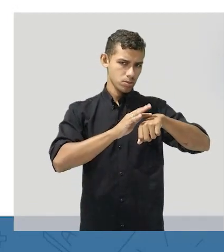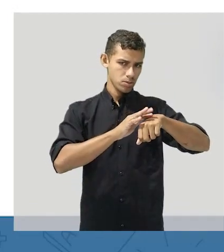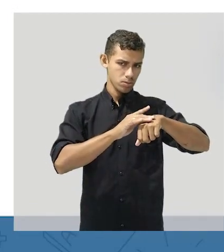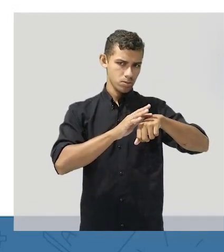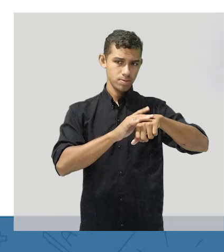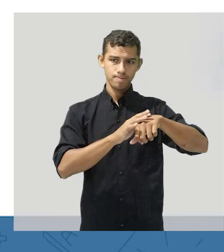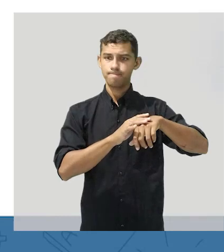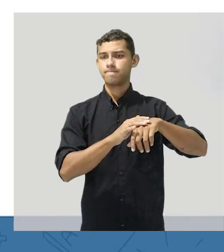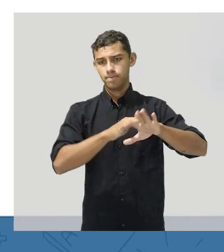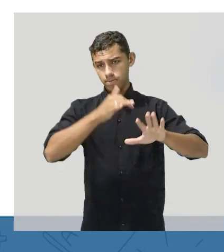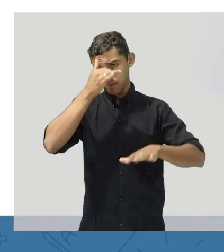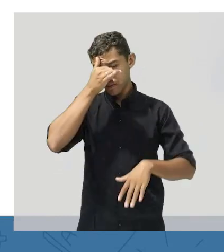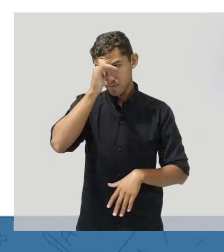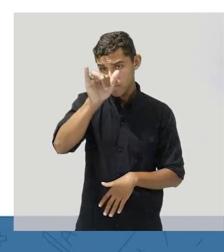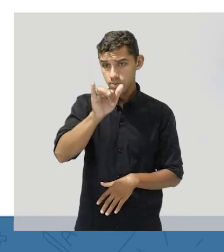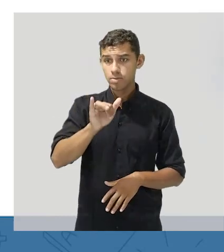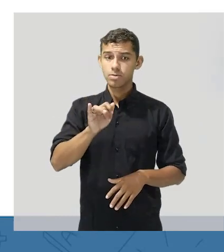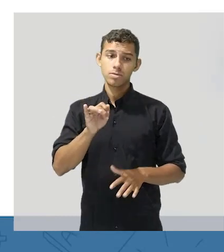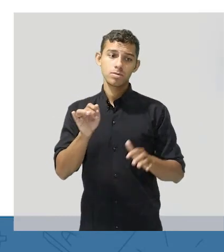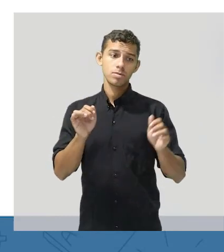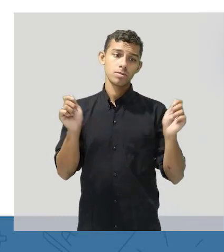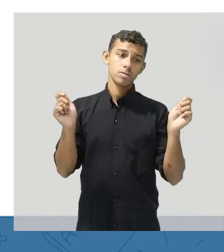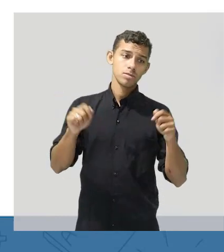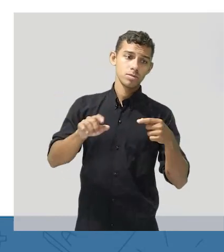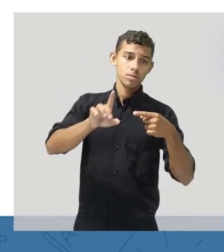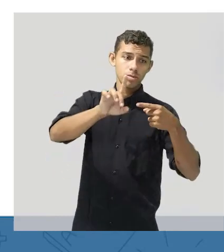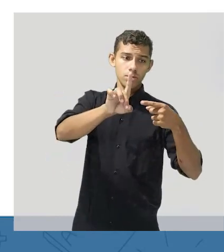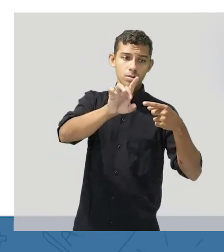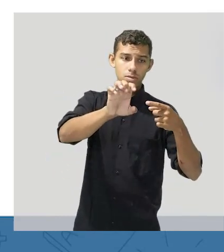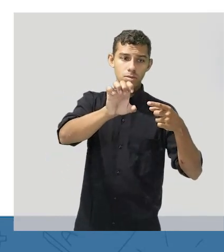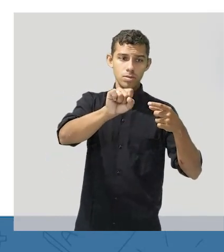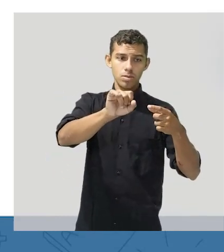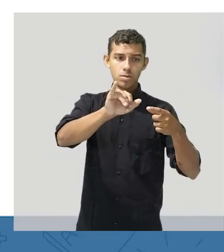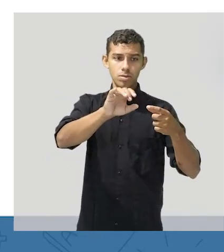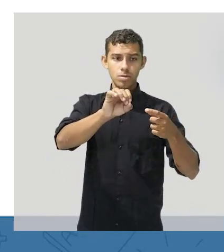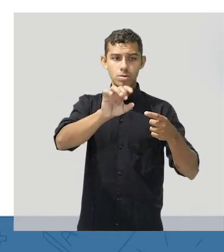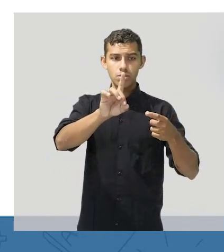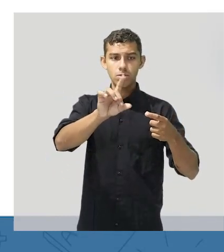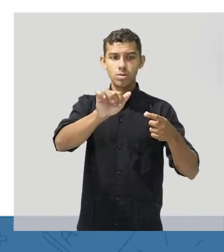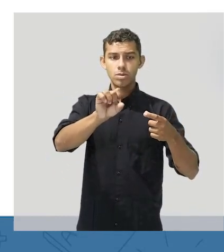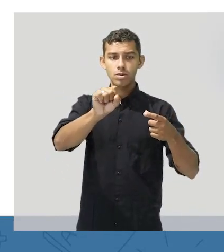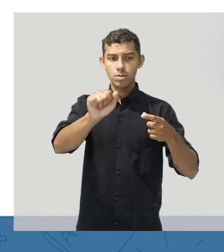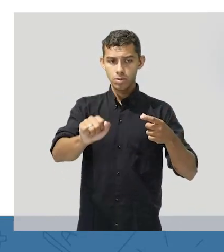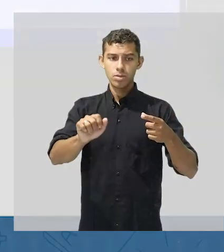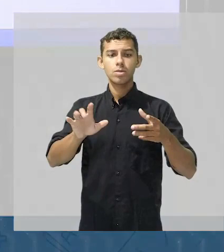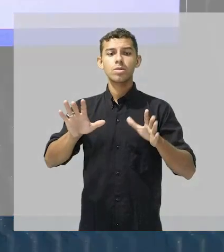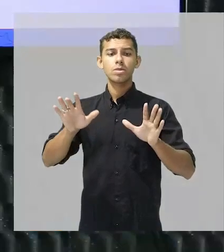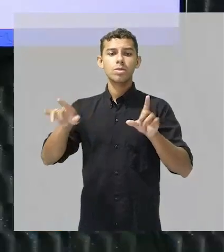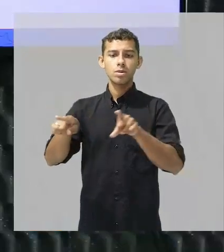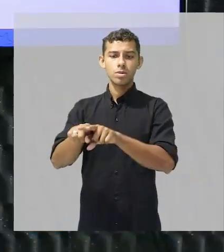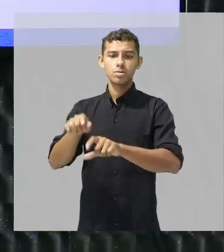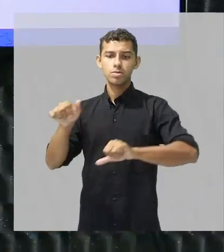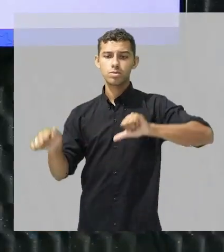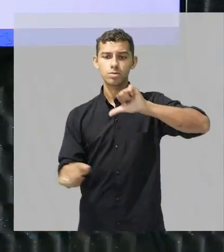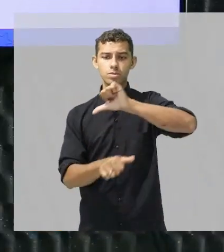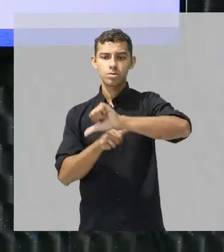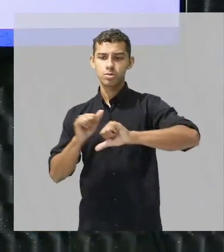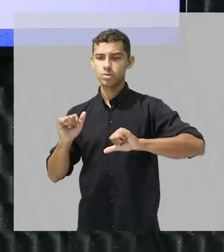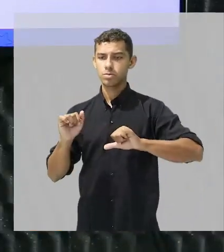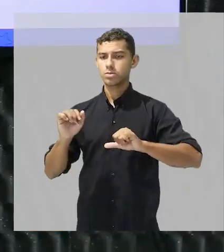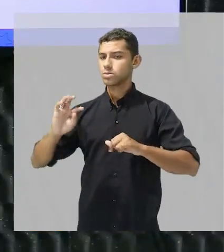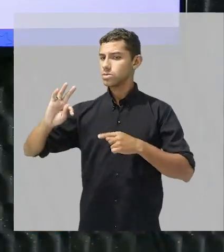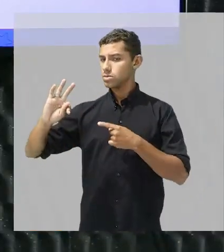das desiodases, né? Enzimas que atuam na transformação do hormônio T3